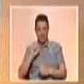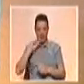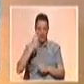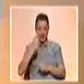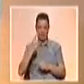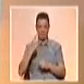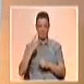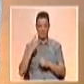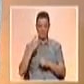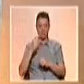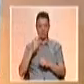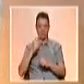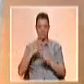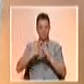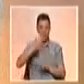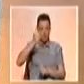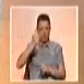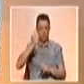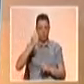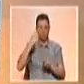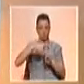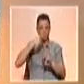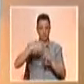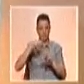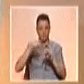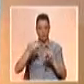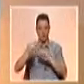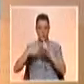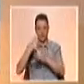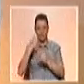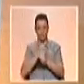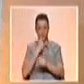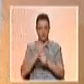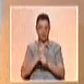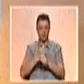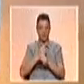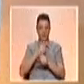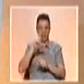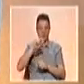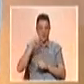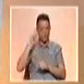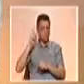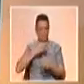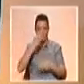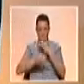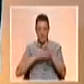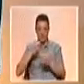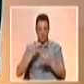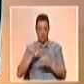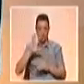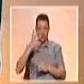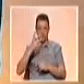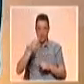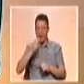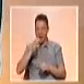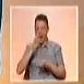rapidamente se consegue compensar. Isto também tem outra função que é importantíssima, que às vezes não é falada. Quando há uma